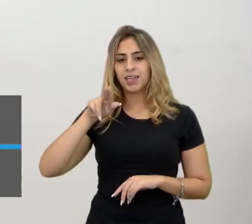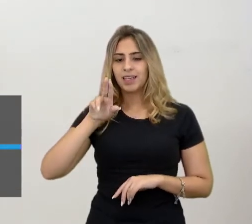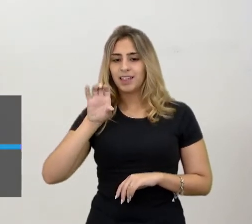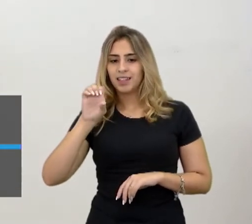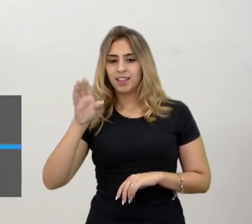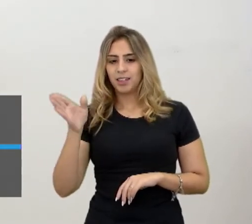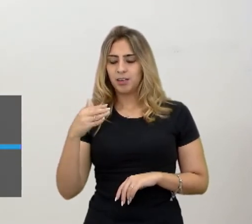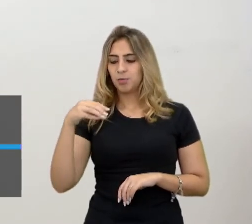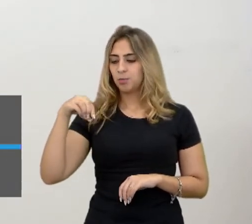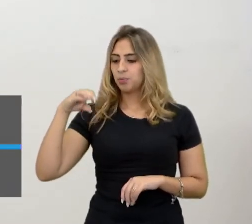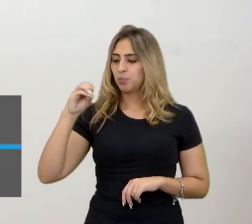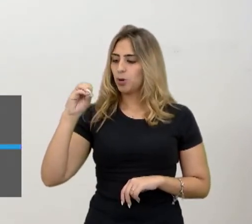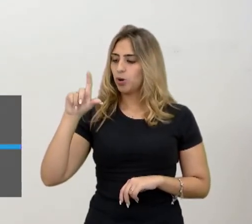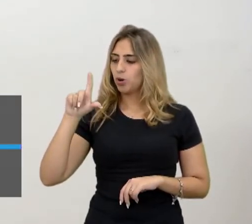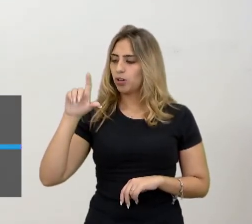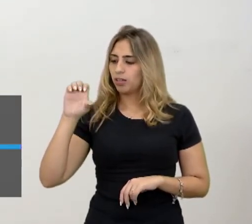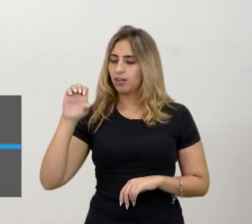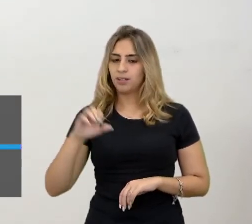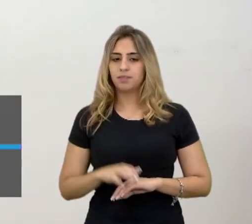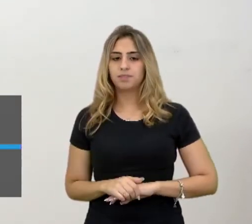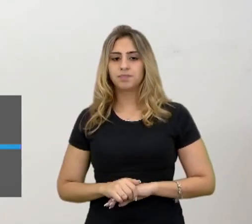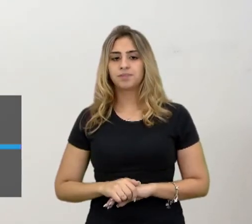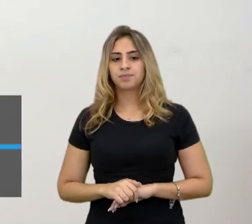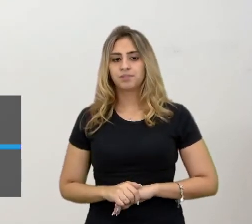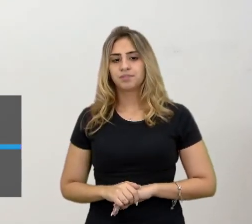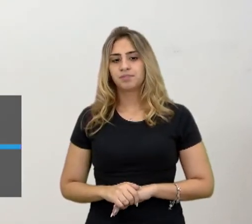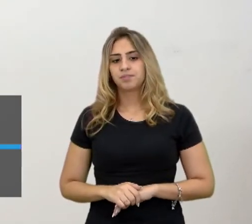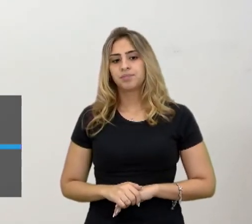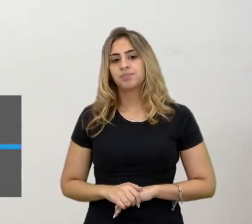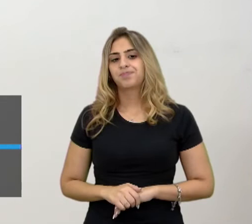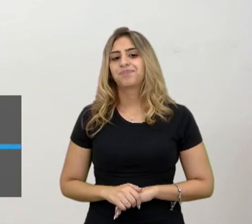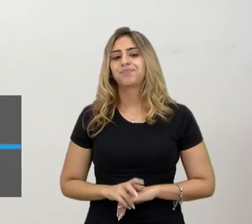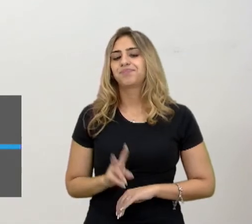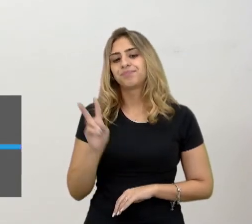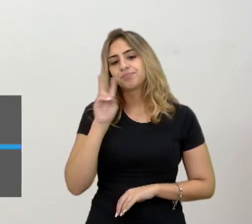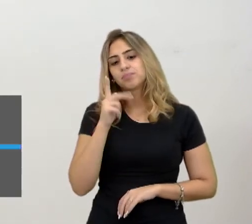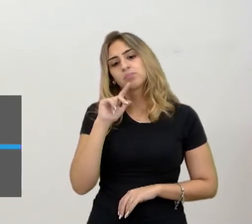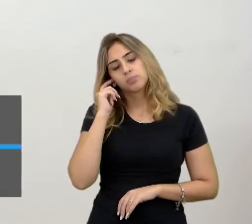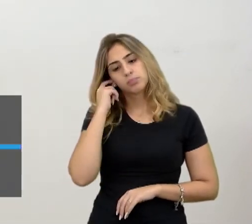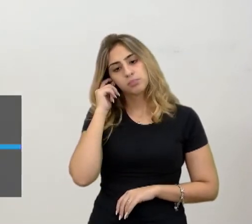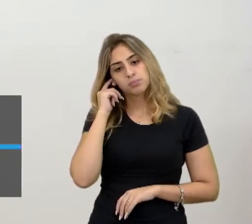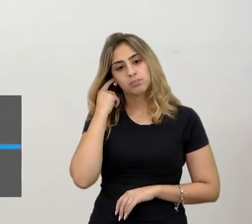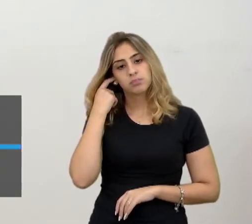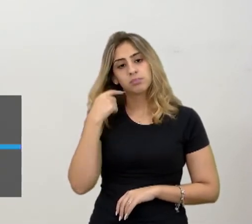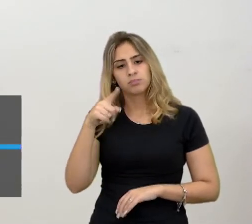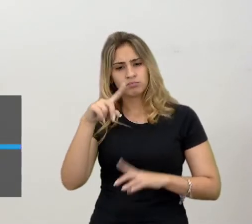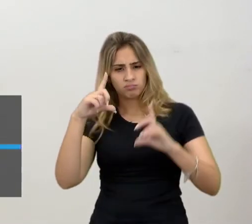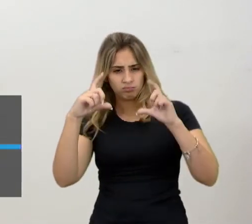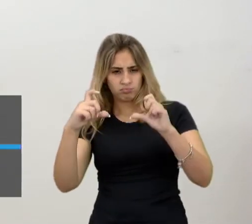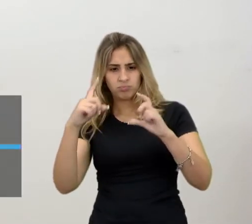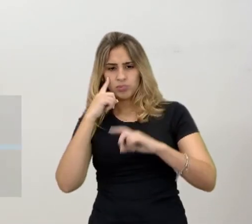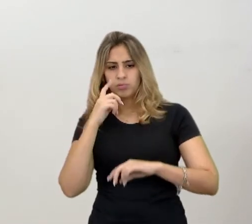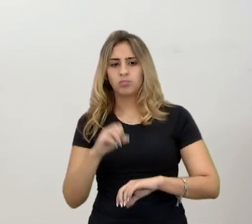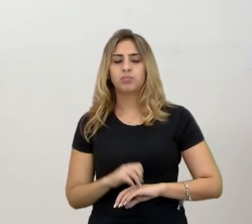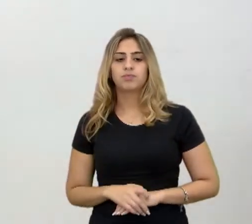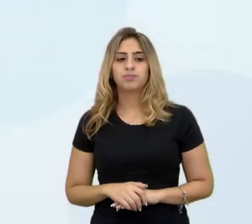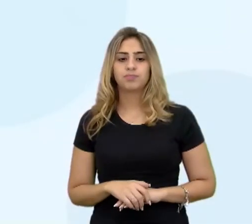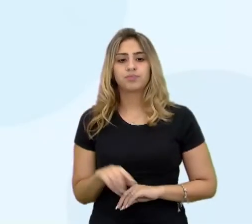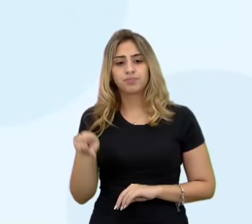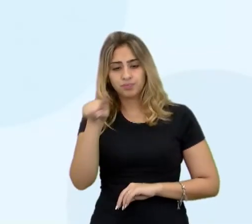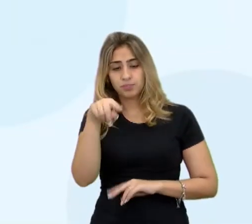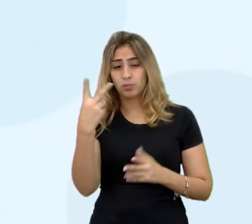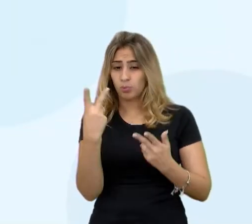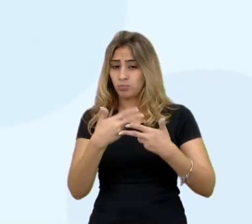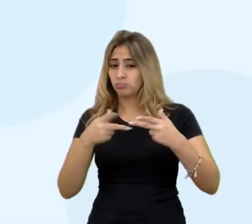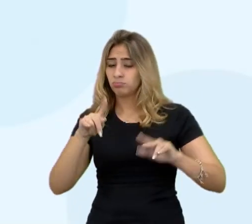lembrar, beleza? Então vamos só lembrar outra coisa, ó, para vocês tirarem um print aqui. Ó, essas duas coisas